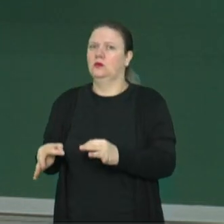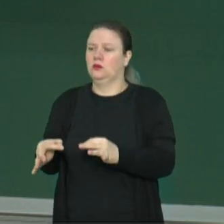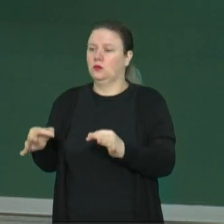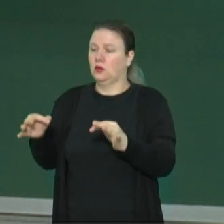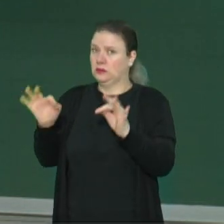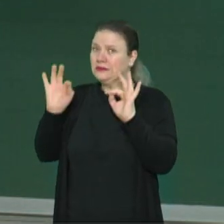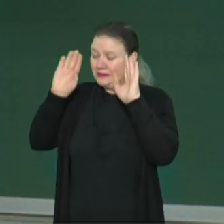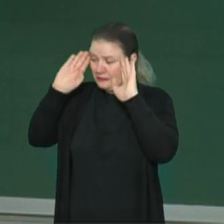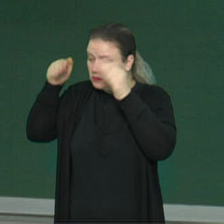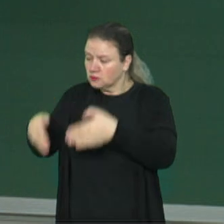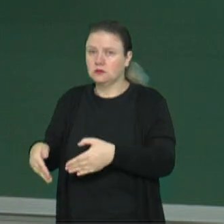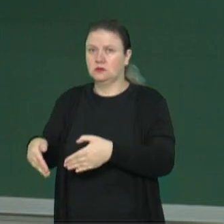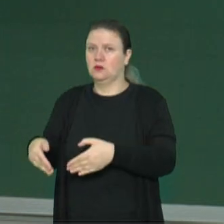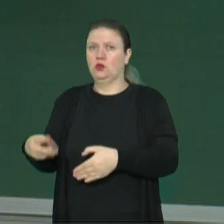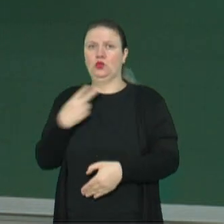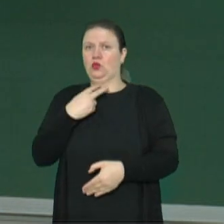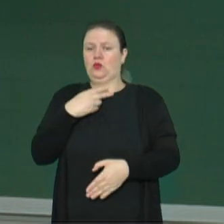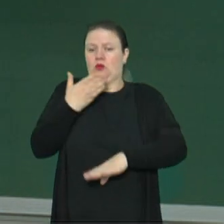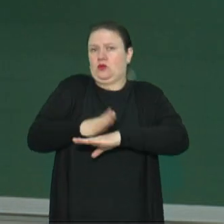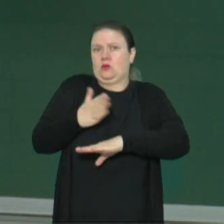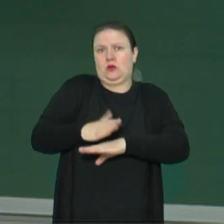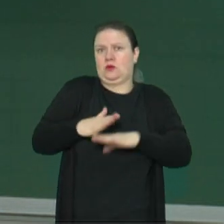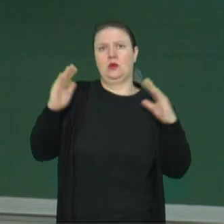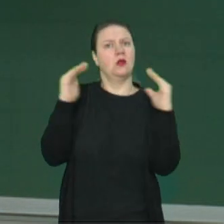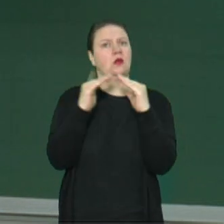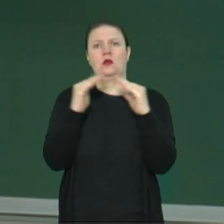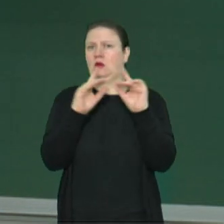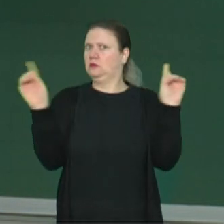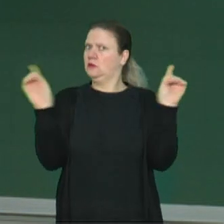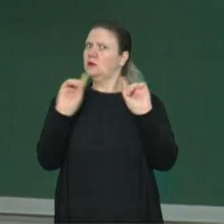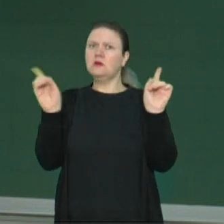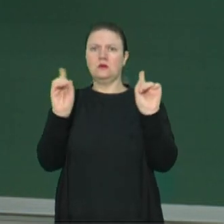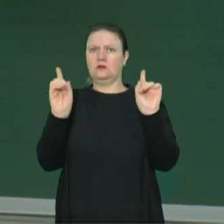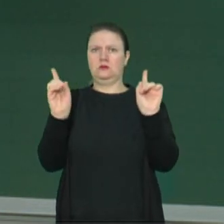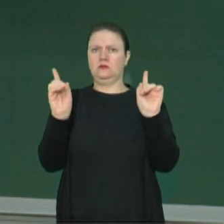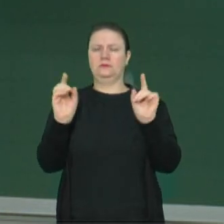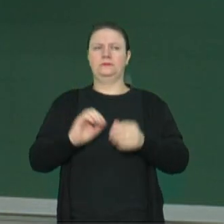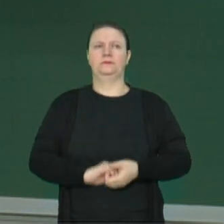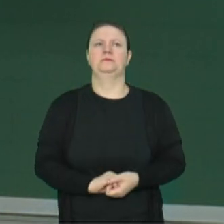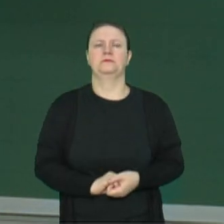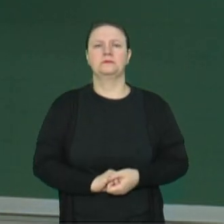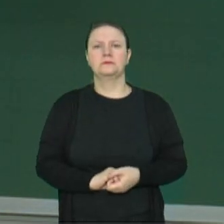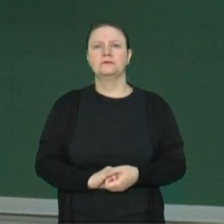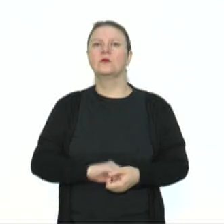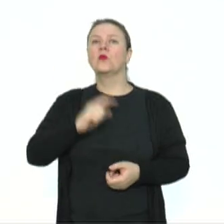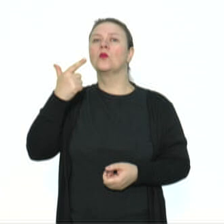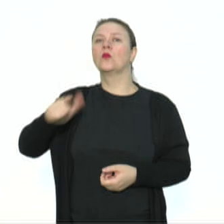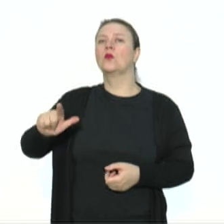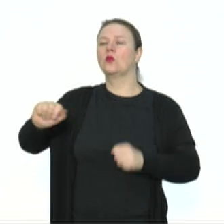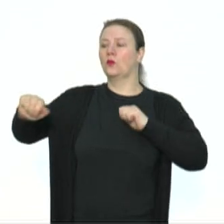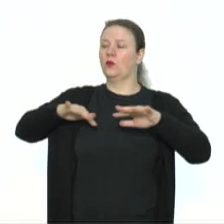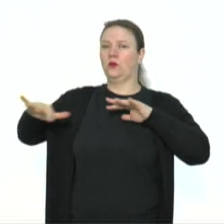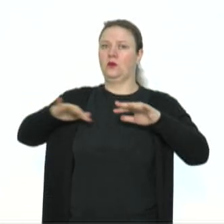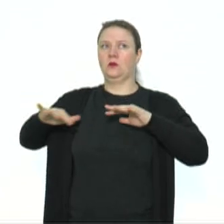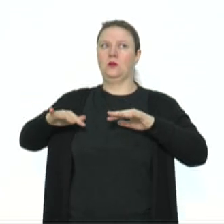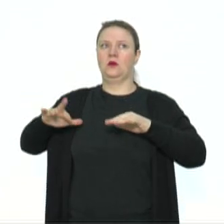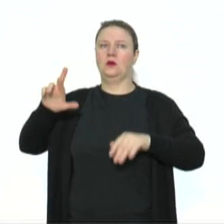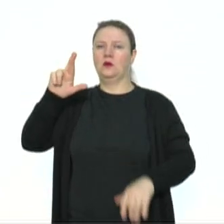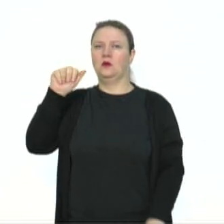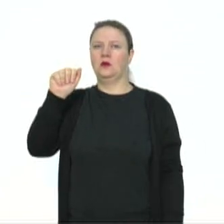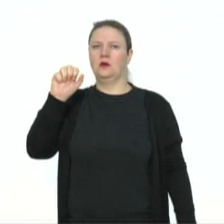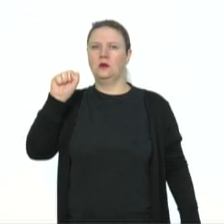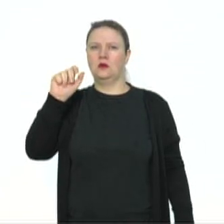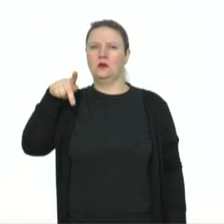locais específicos, nada de fazer esse movimento em casa, hein? Vou contar com a ajuda de vocês. O outro movimento é o quê? A raspagem, também é um movimento